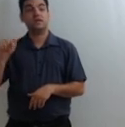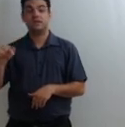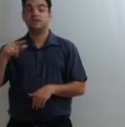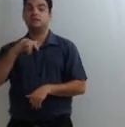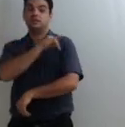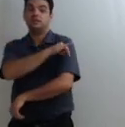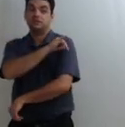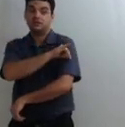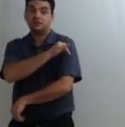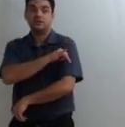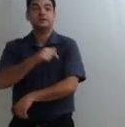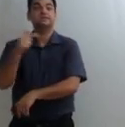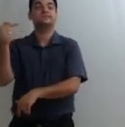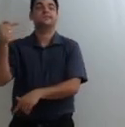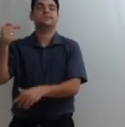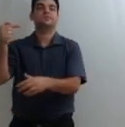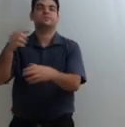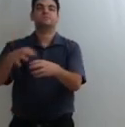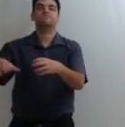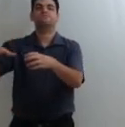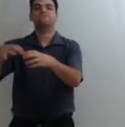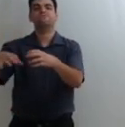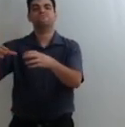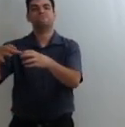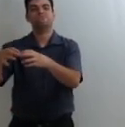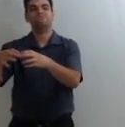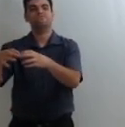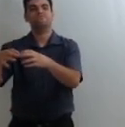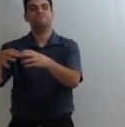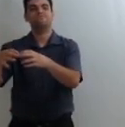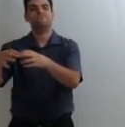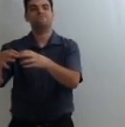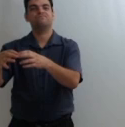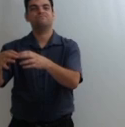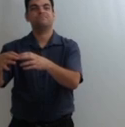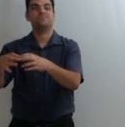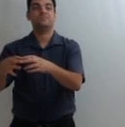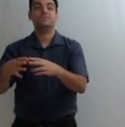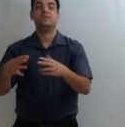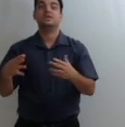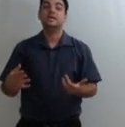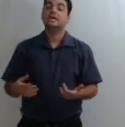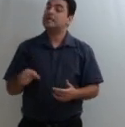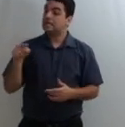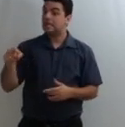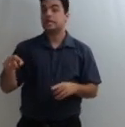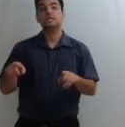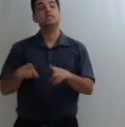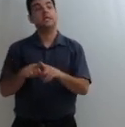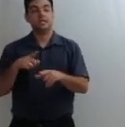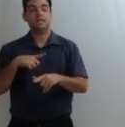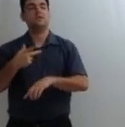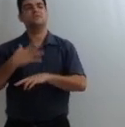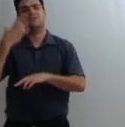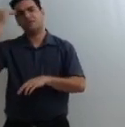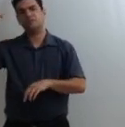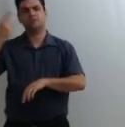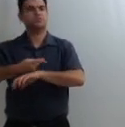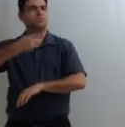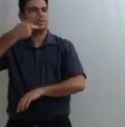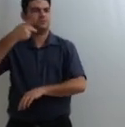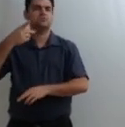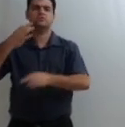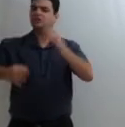Empresarial, um dos mais respeitados, inclusive tendo recebido recentemente prêmios mundiais por